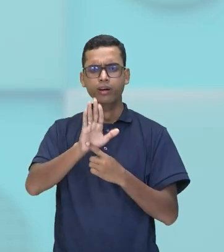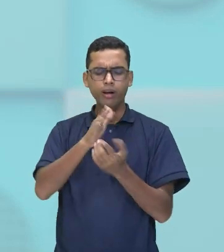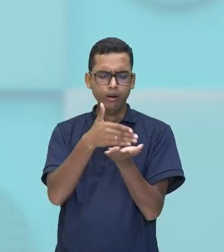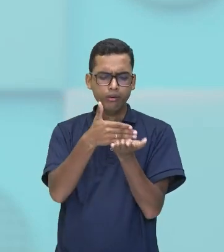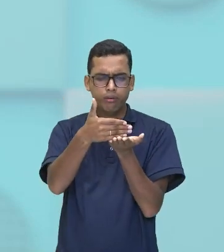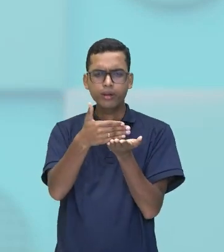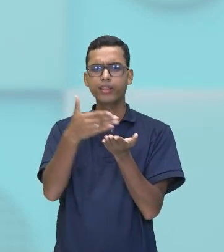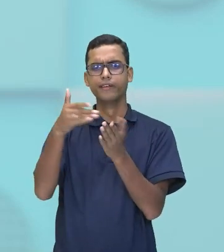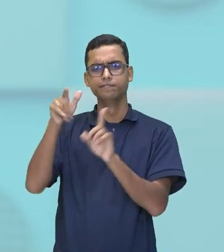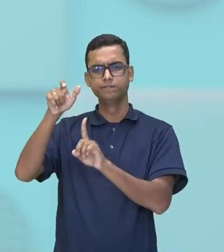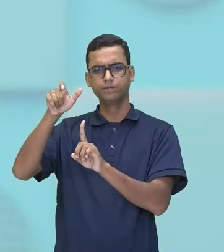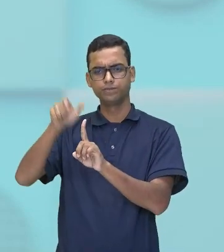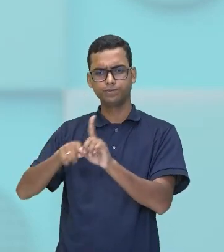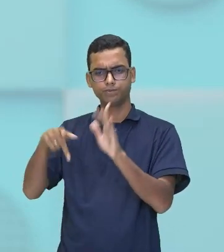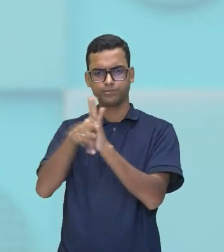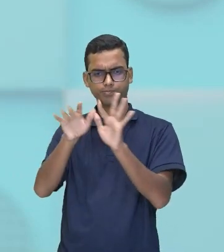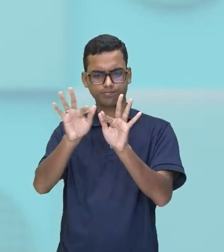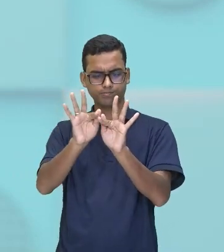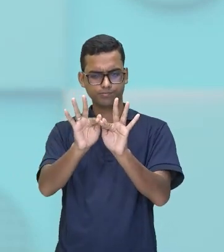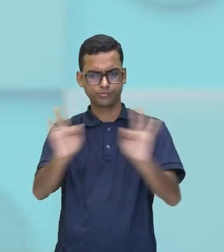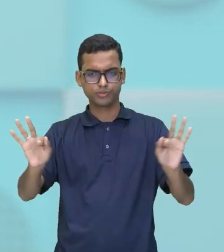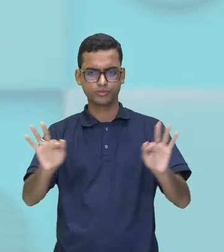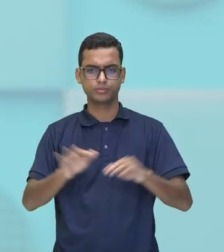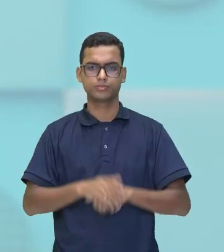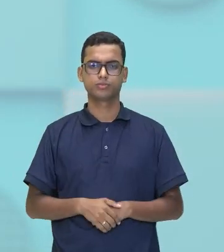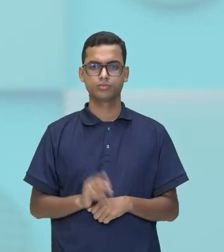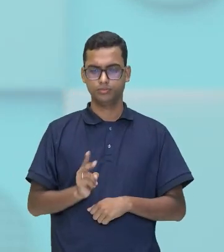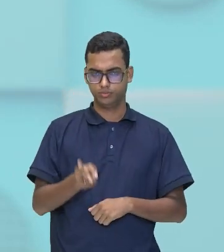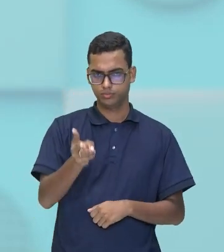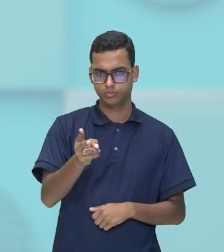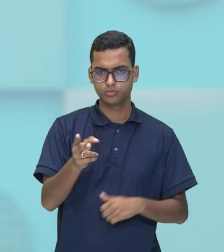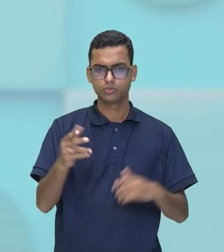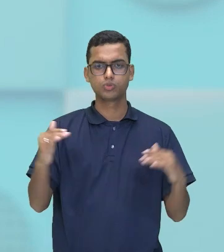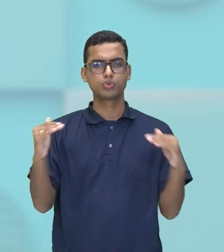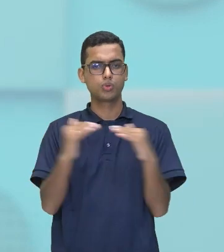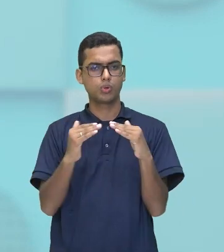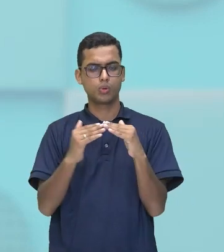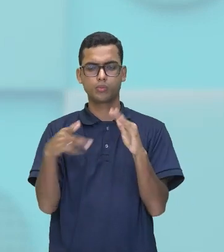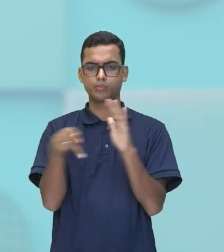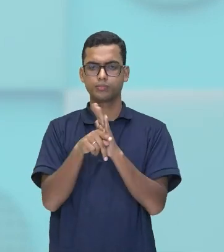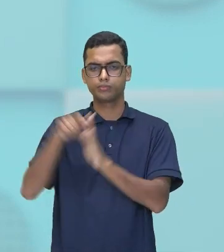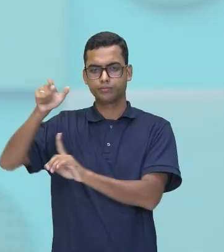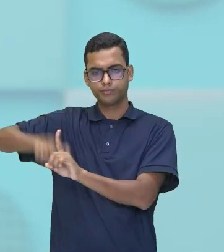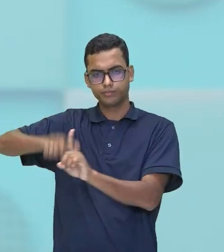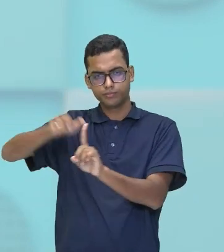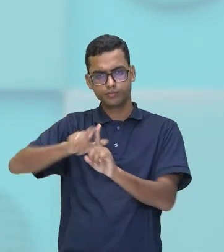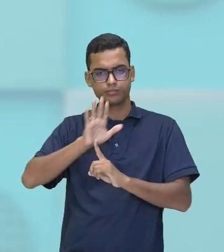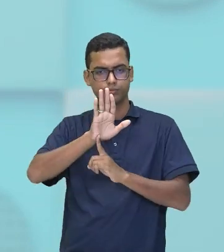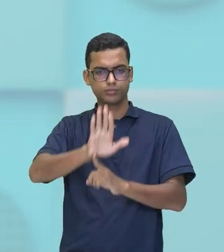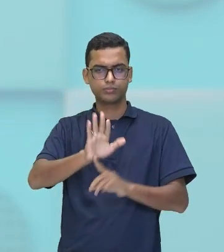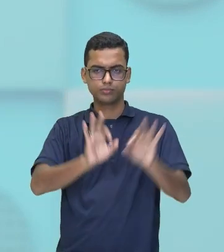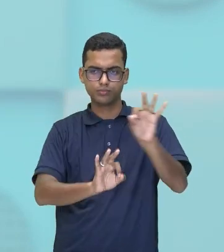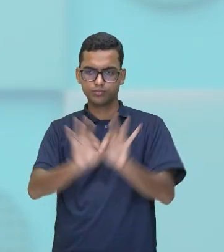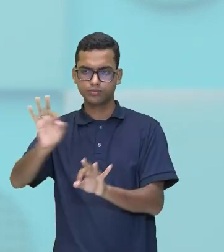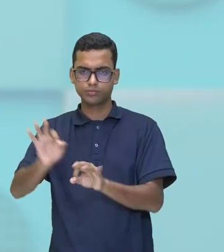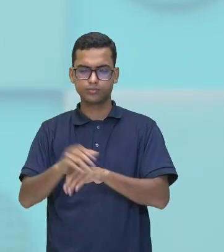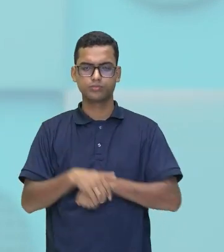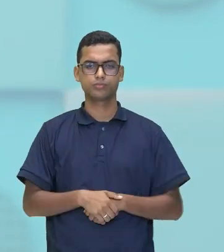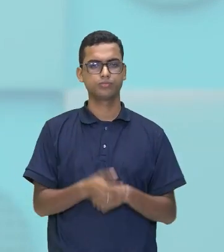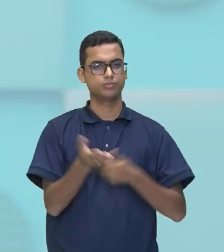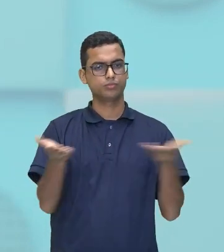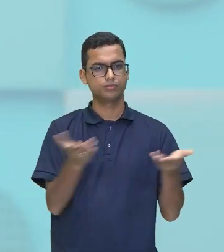da frase, ok? Sempre concordando com um desses sujeitos que a gente acabou de ver. E agora